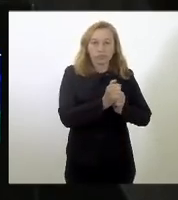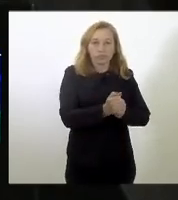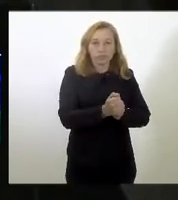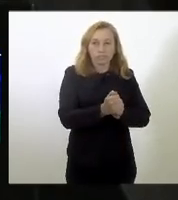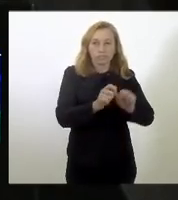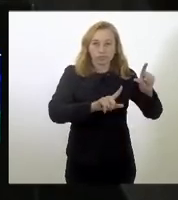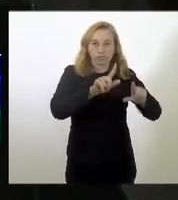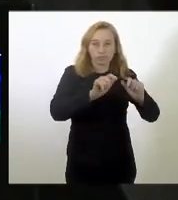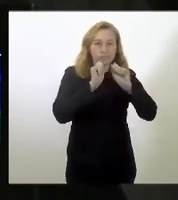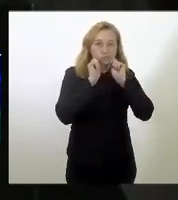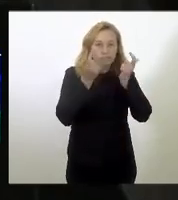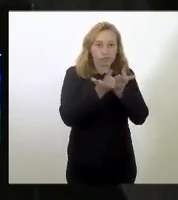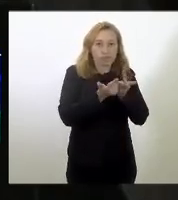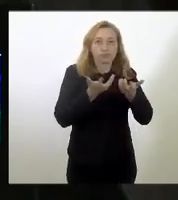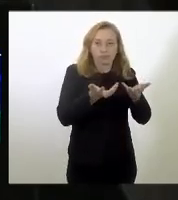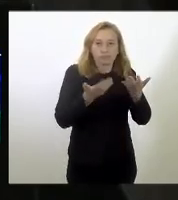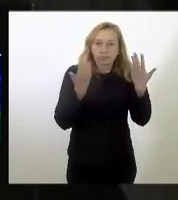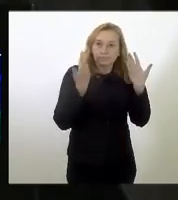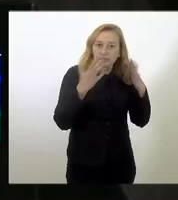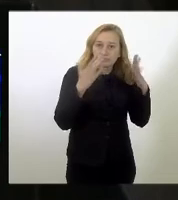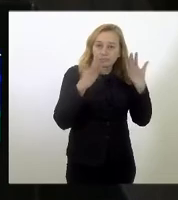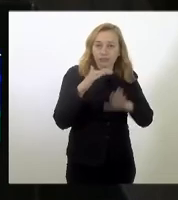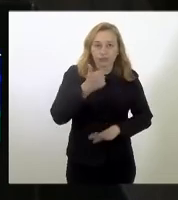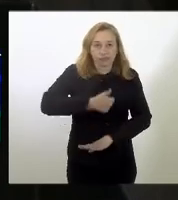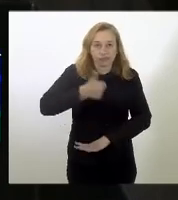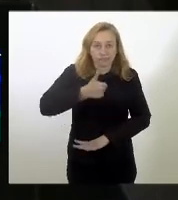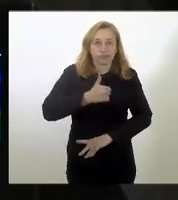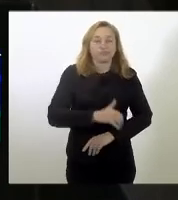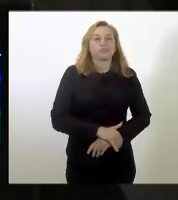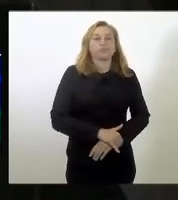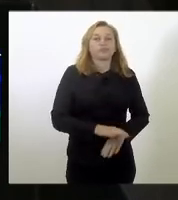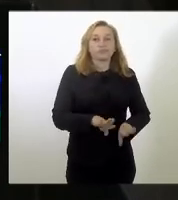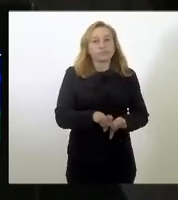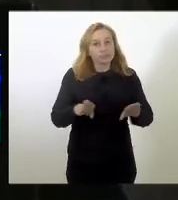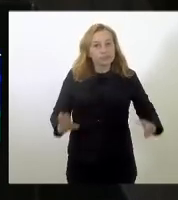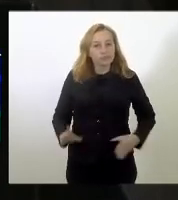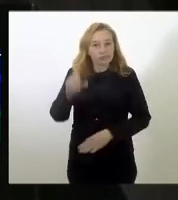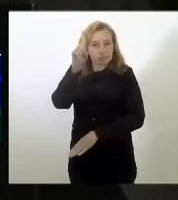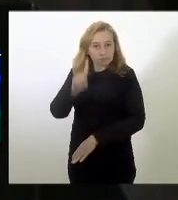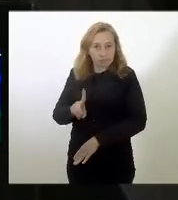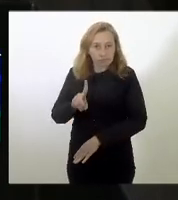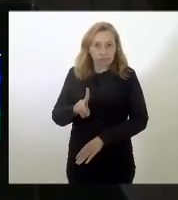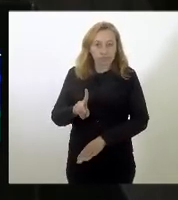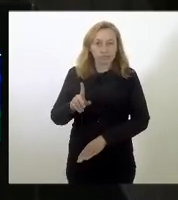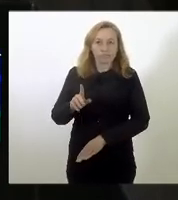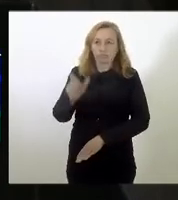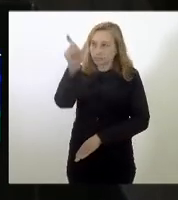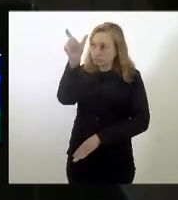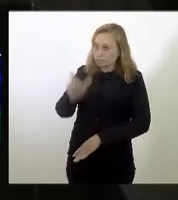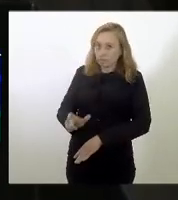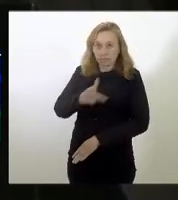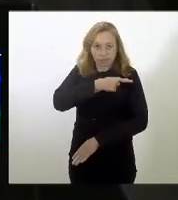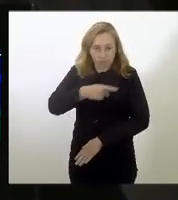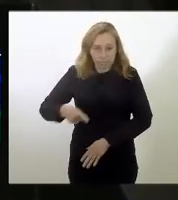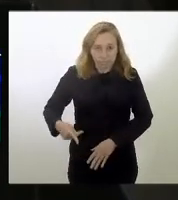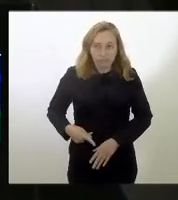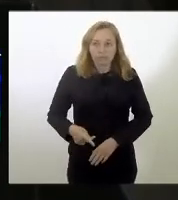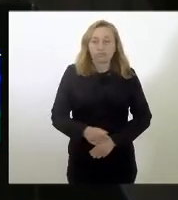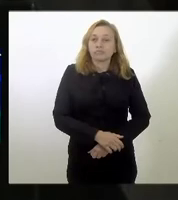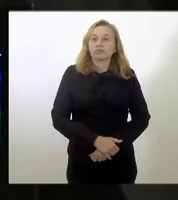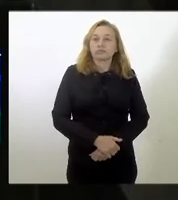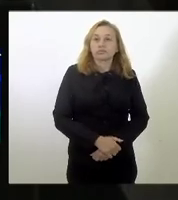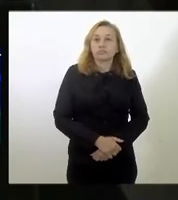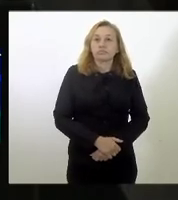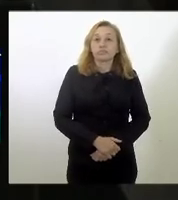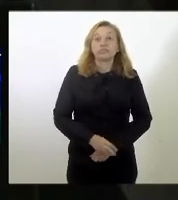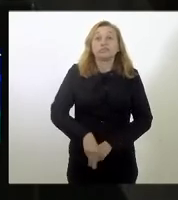Alerj. Primeiro, quero parabenizar a mesa diretora, na pessoa do presidente. Isso aqui,